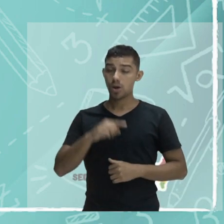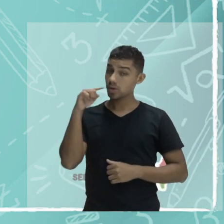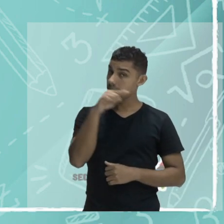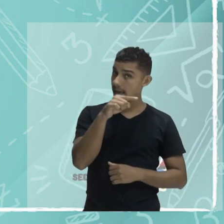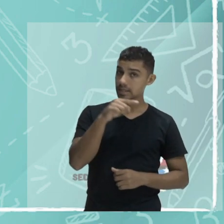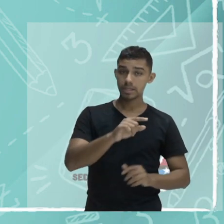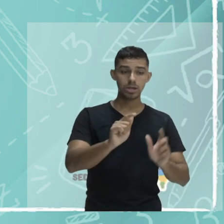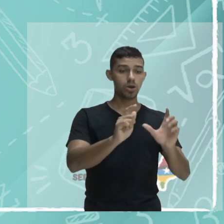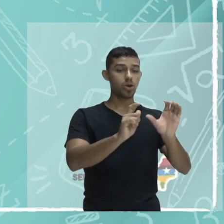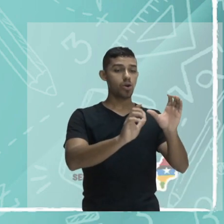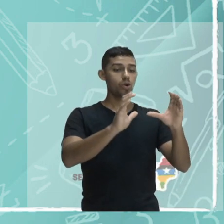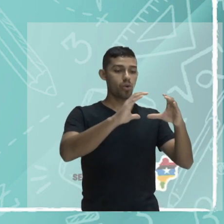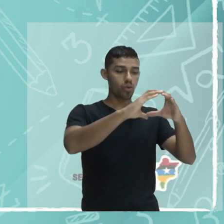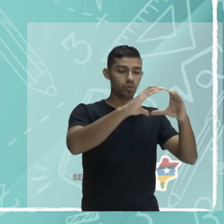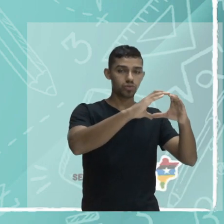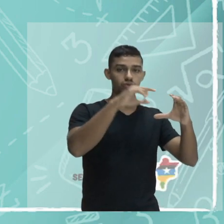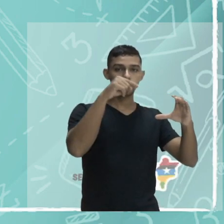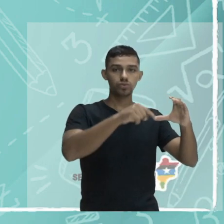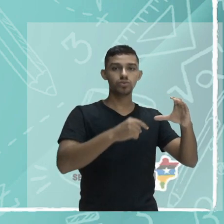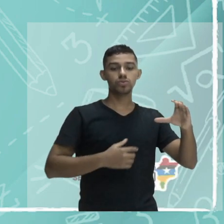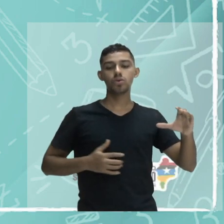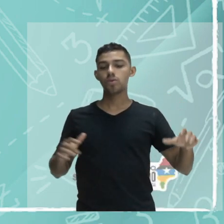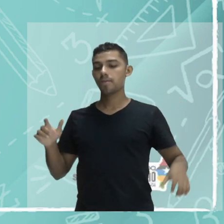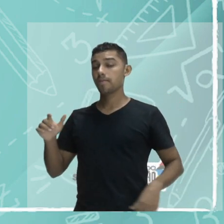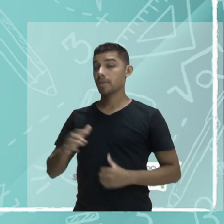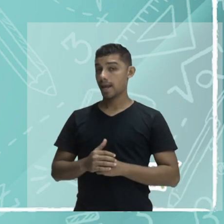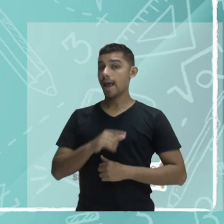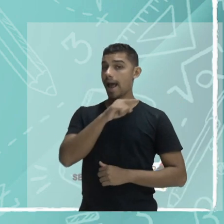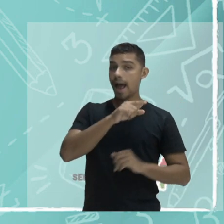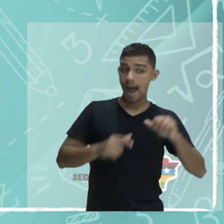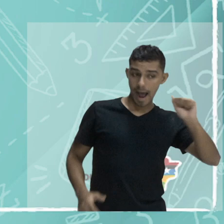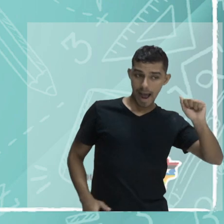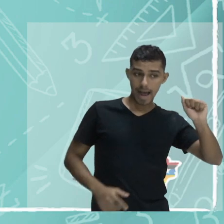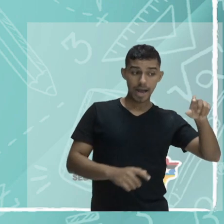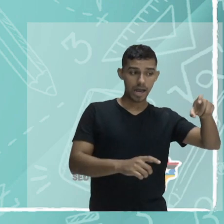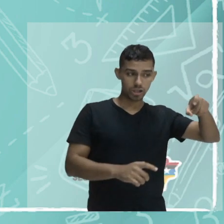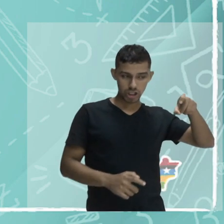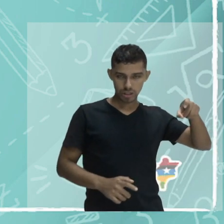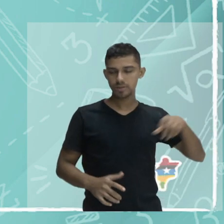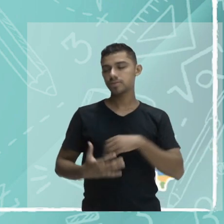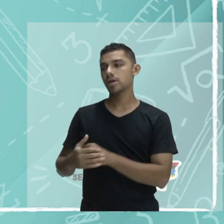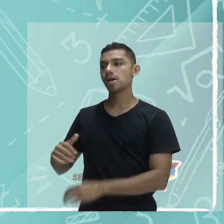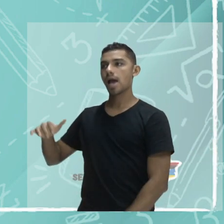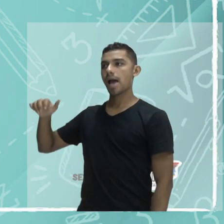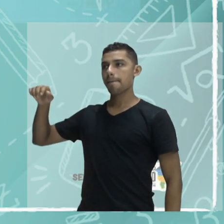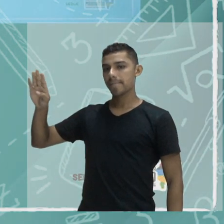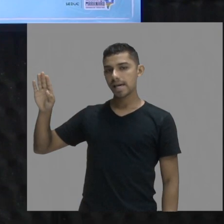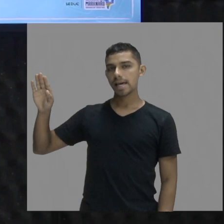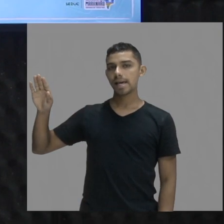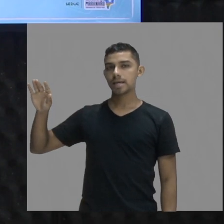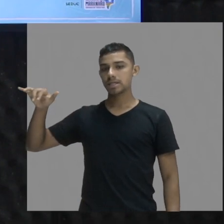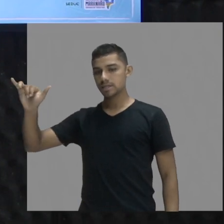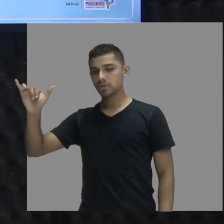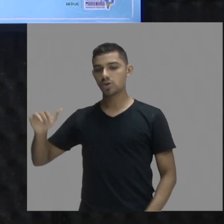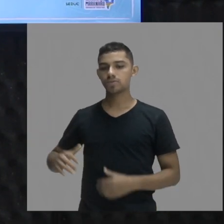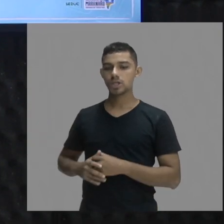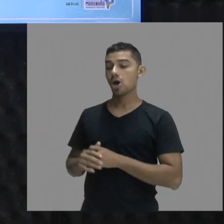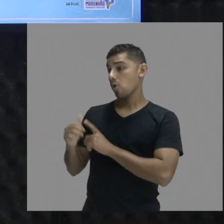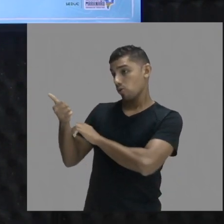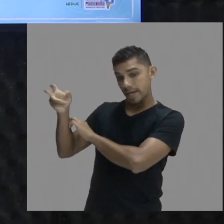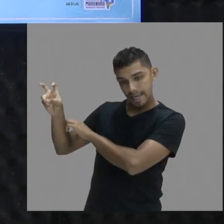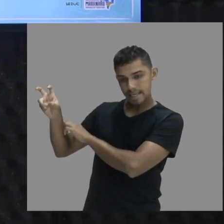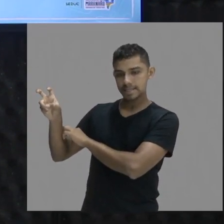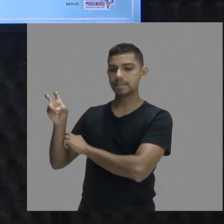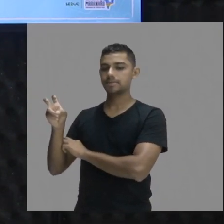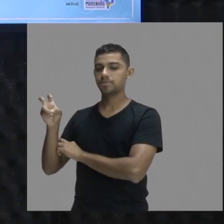eu coloquei o Y, os valores de Y, que são os meus pães. Eu tenho 15, 22,50,